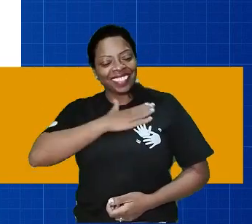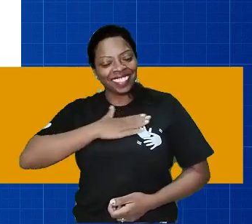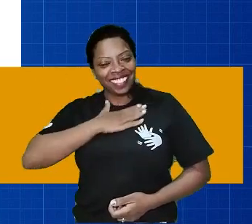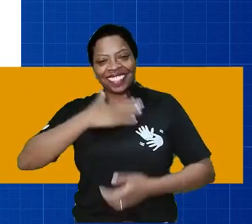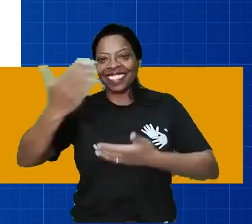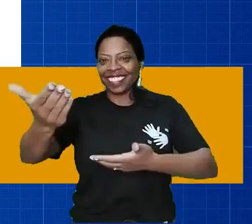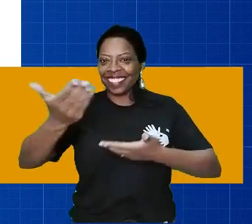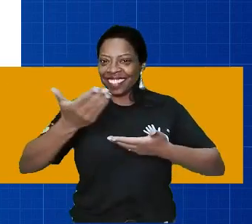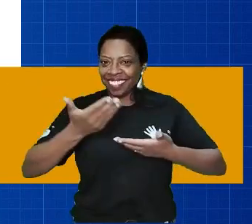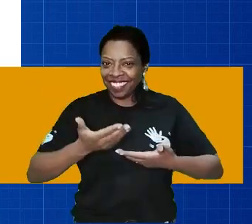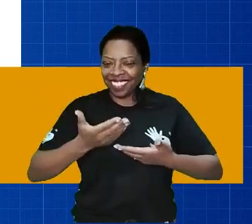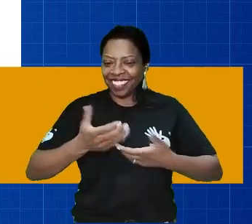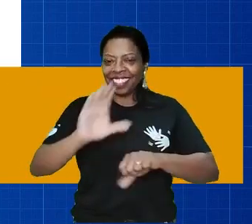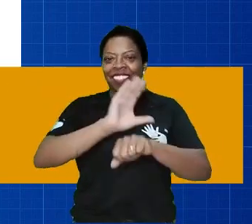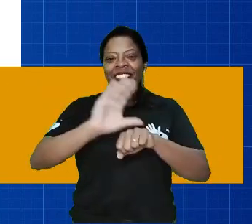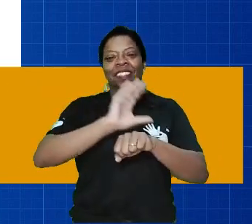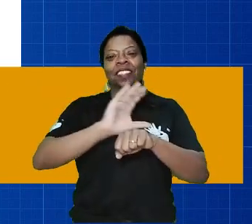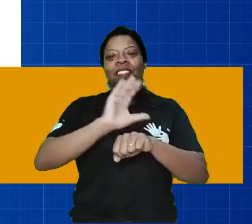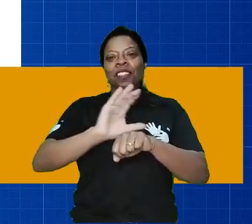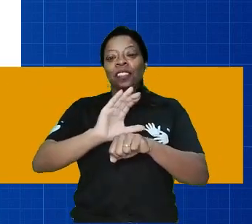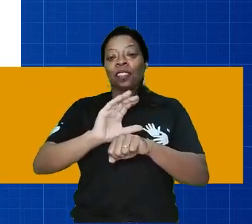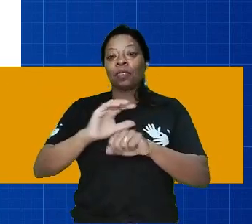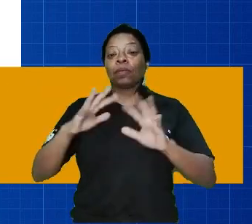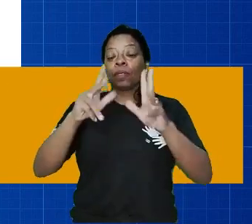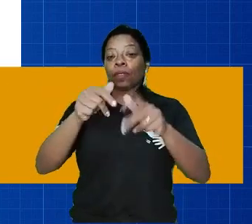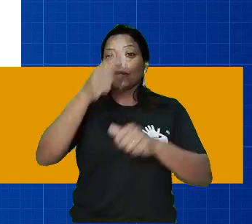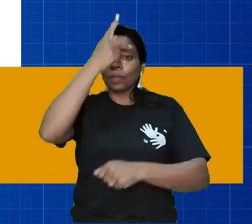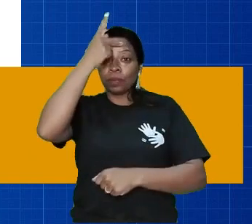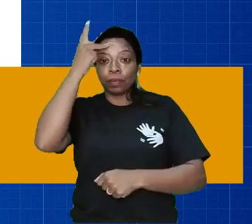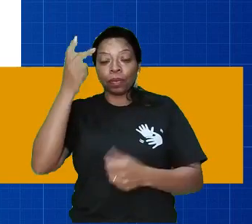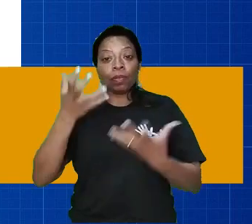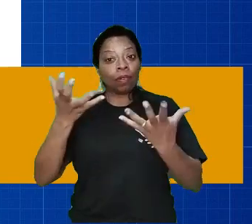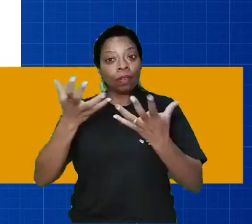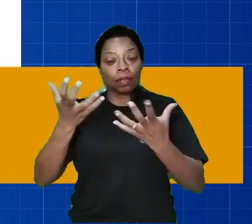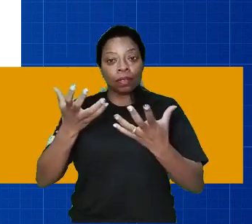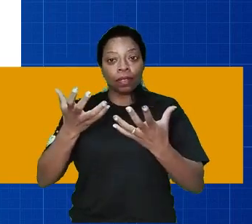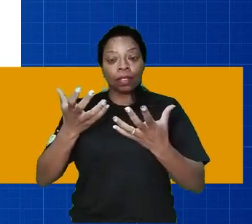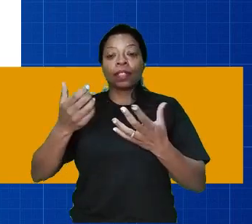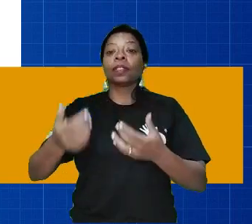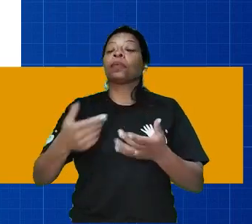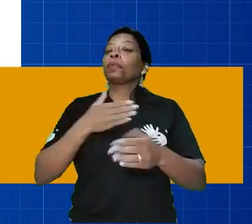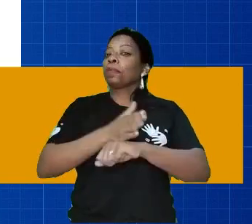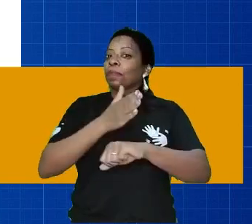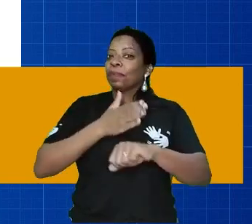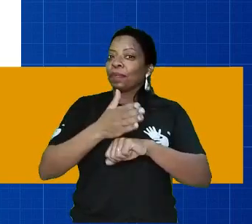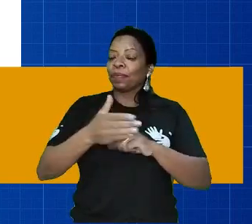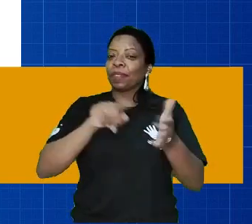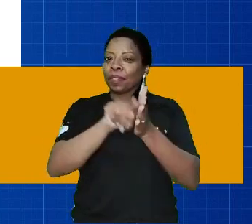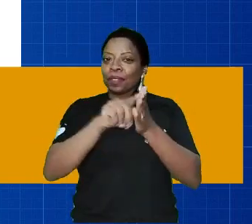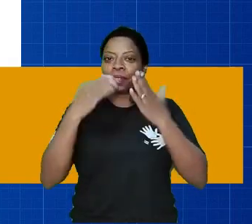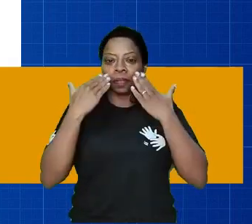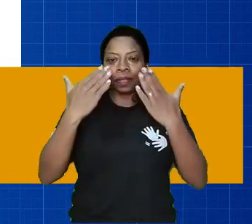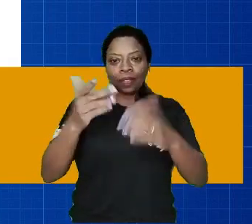Olá, sejam bem-vindos a mais um módulo do curso para interessados em participar da Consulta Pública para Gestores